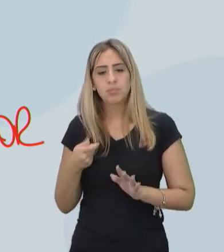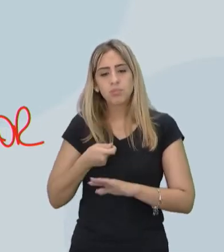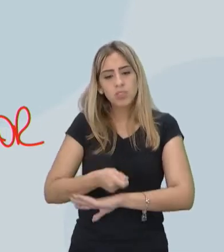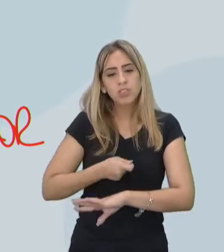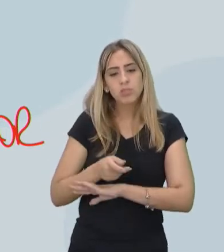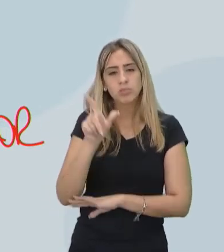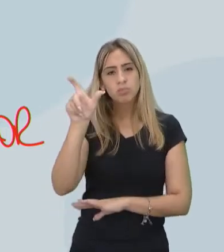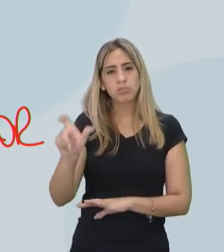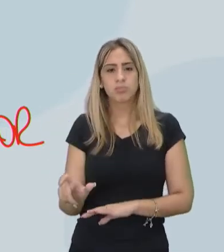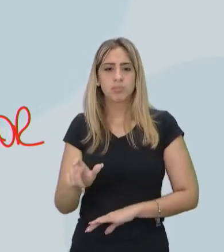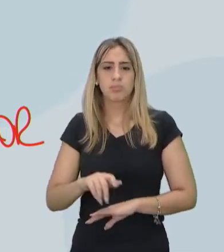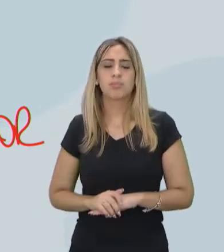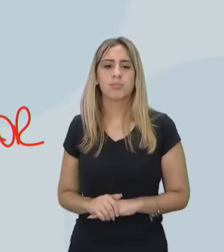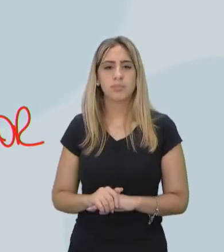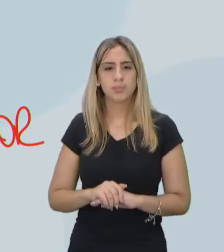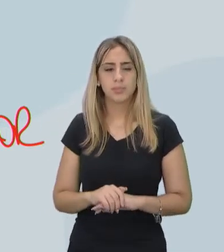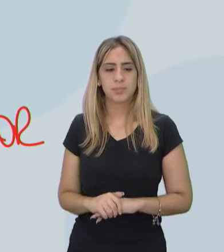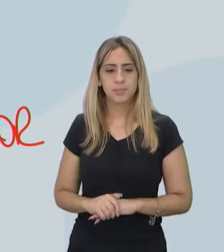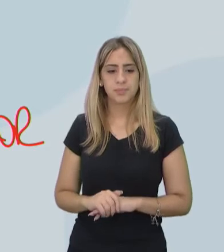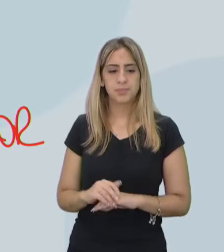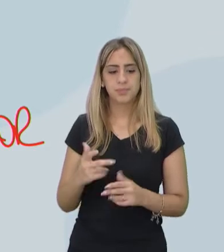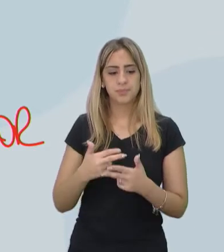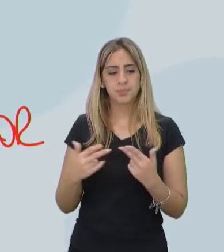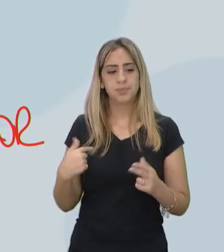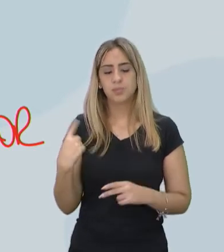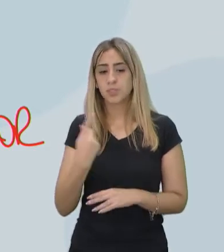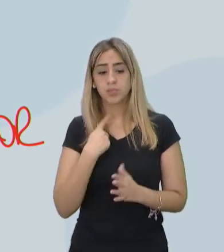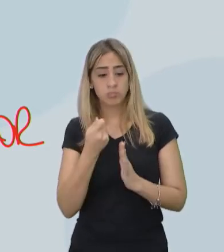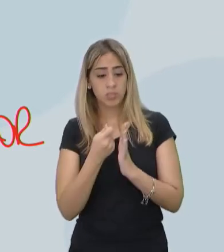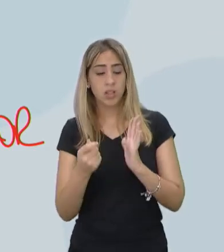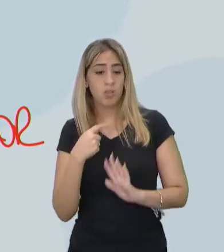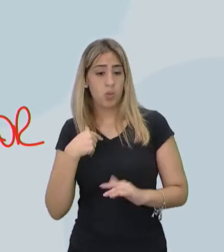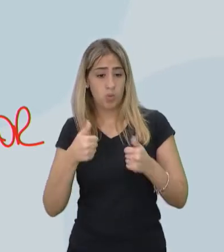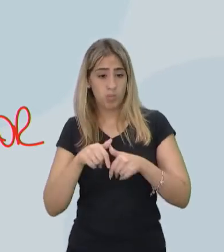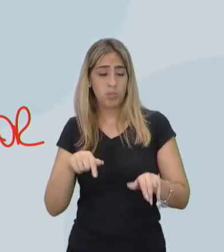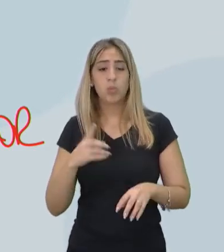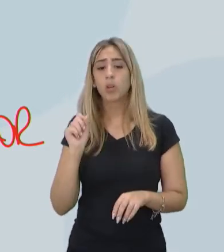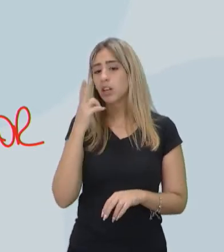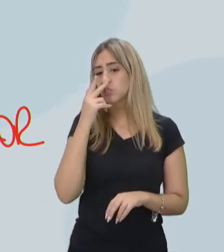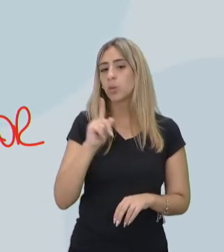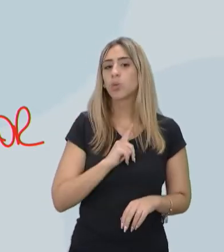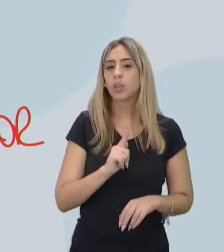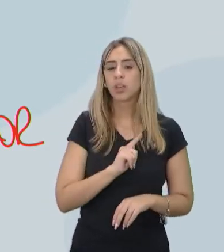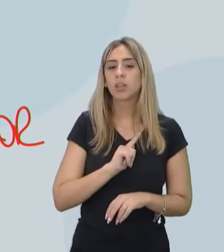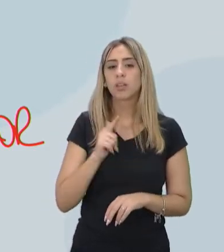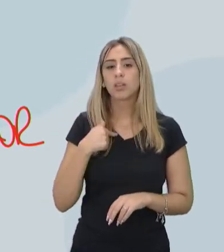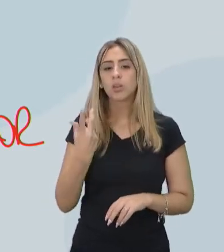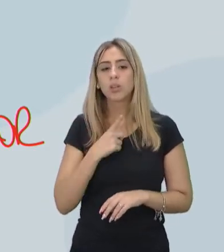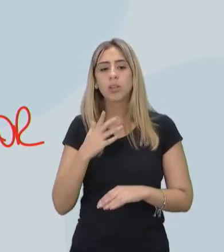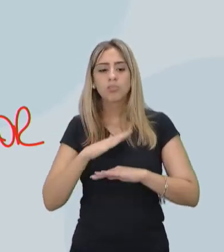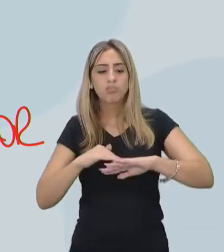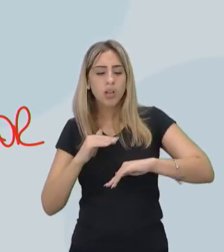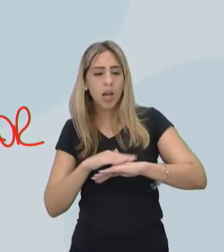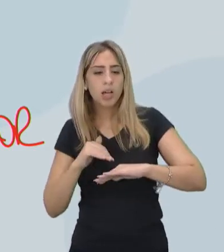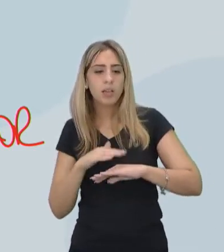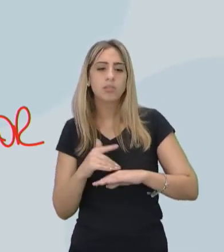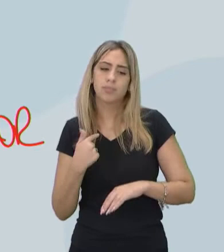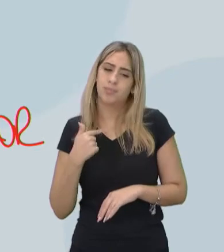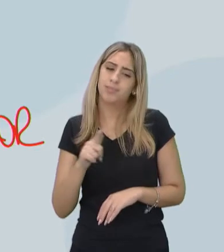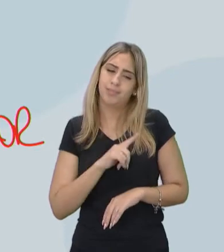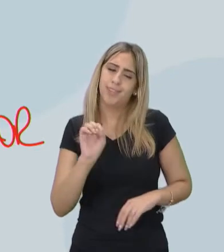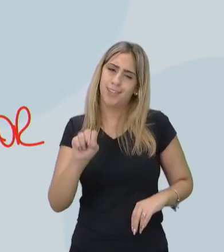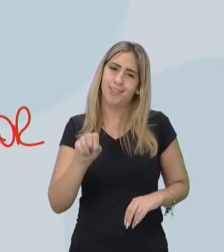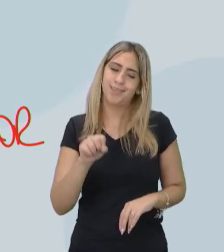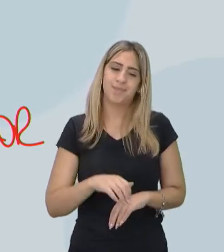você. Assim. Quase. Uma coisa que a gente não escreveu aqui, que eu acho que eu tenho. Sim. Eu tenho carisma. Mas eu tenho, né,